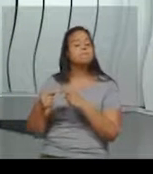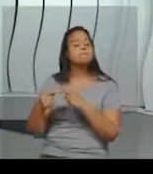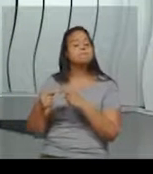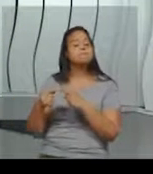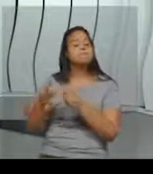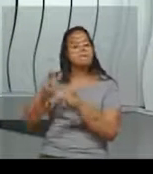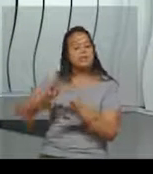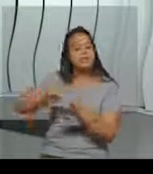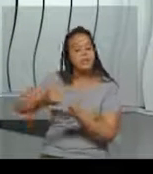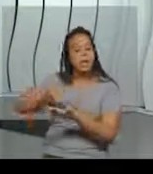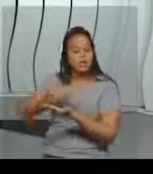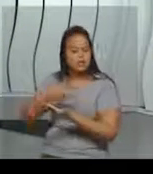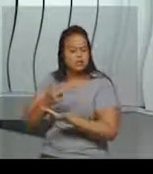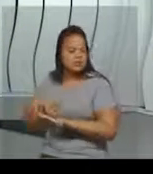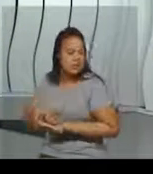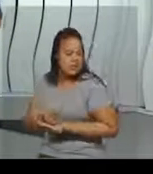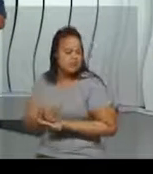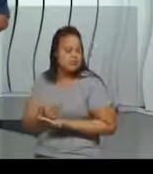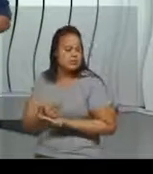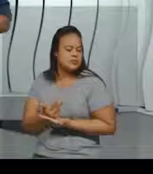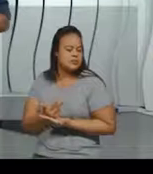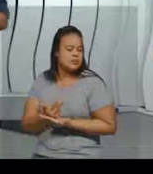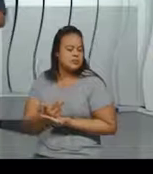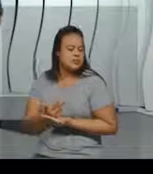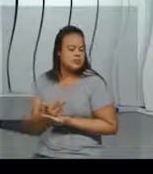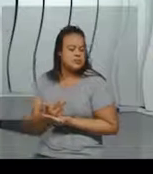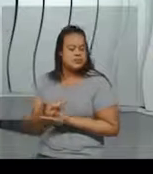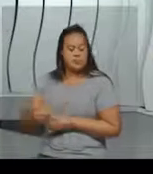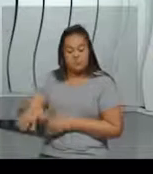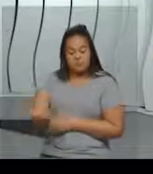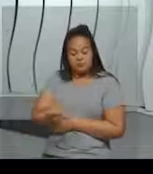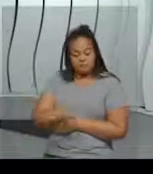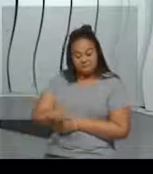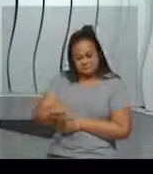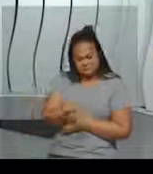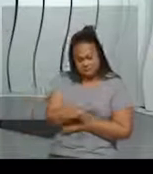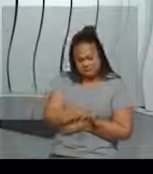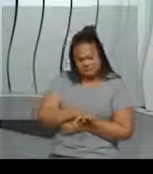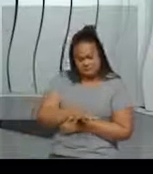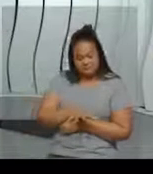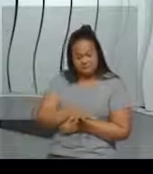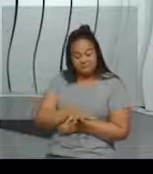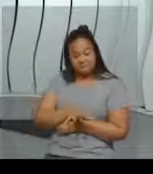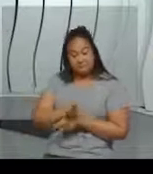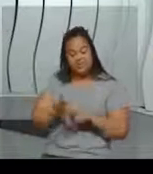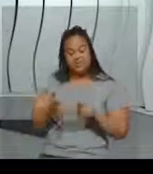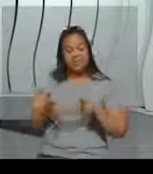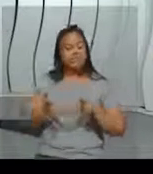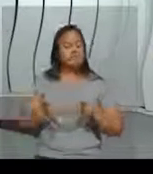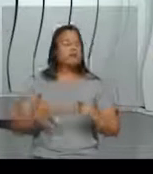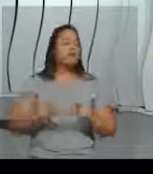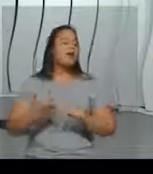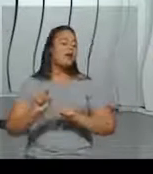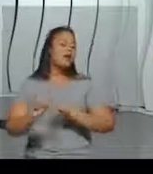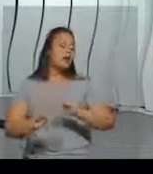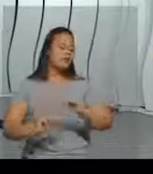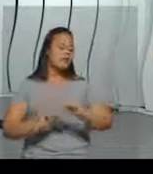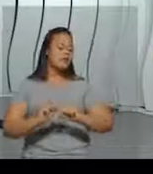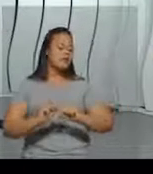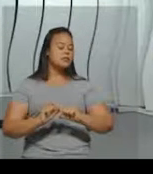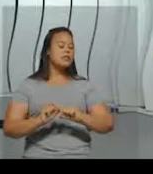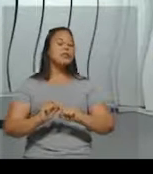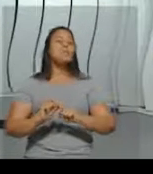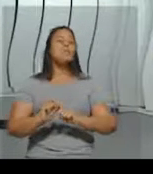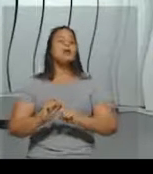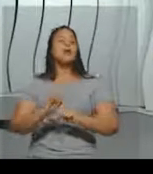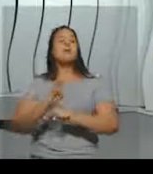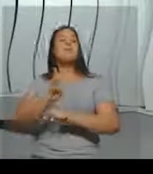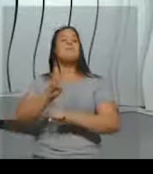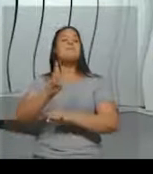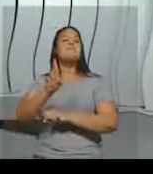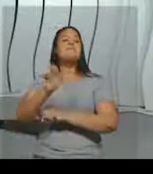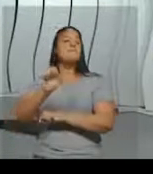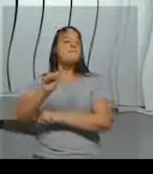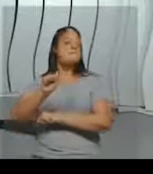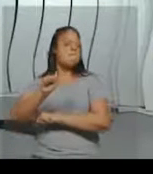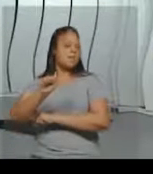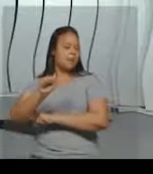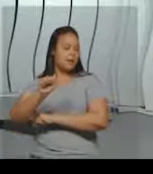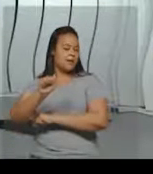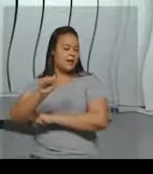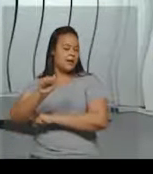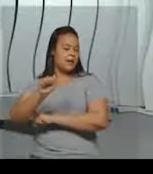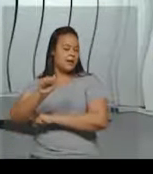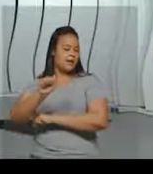danças urbanas, de street dance, que vai ter aí uma diferença do break, né? Se no break a gente